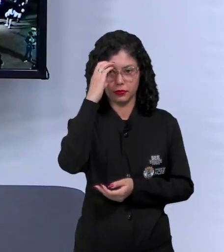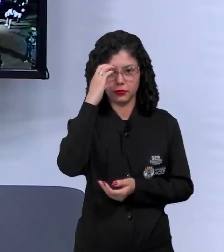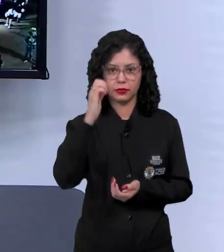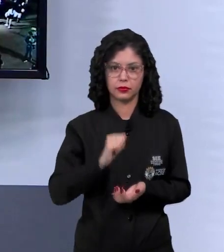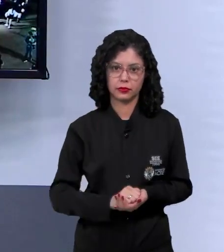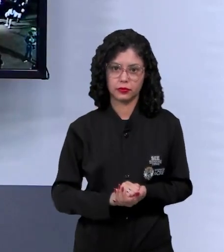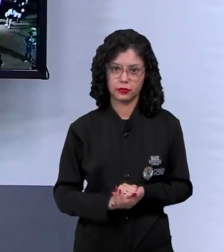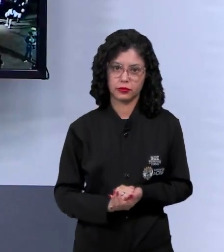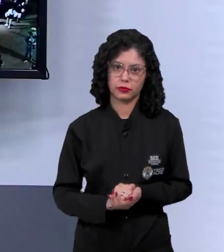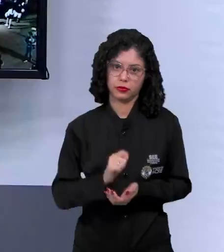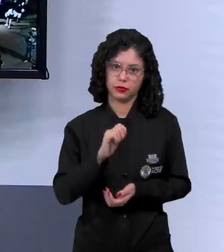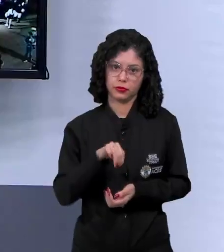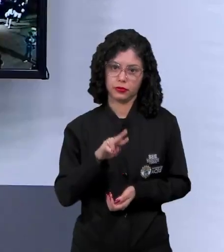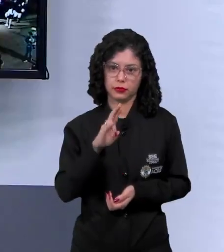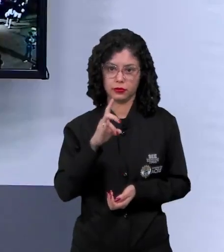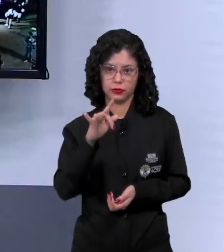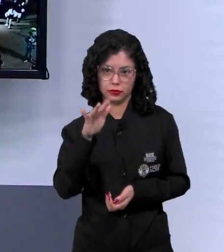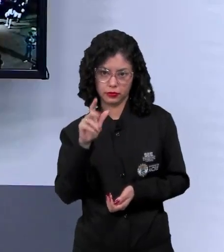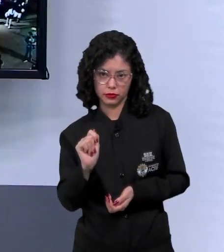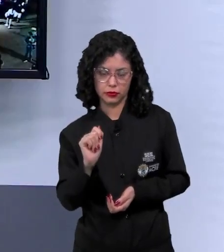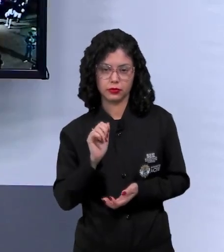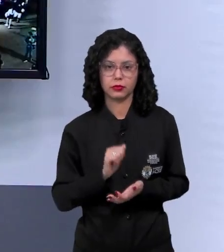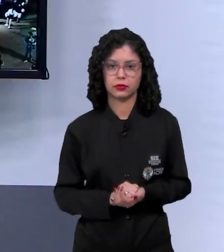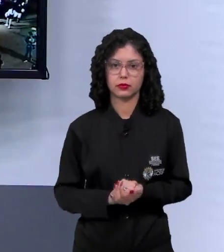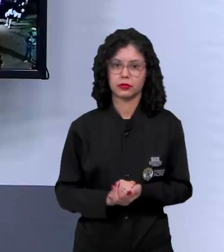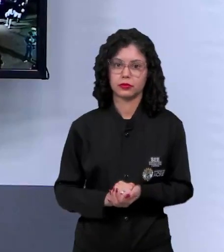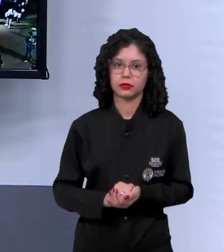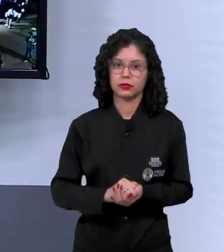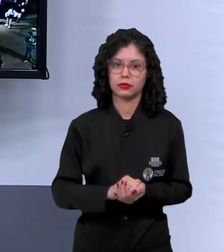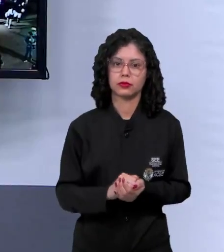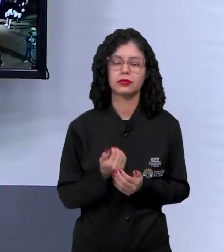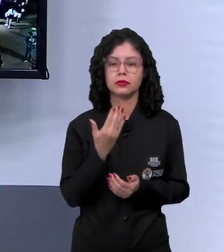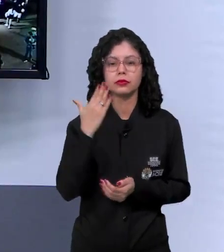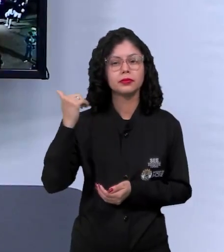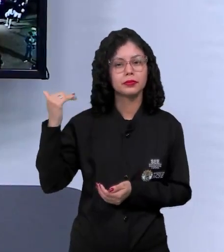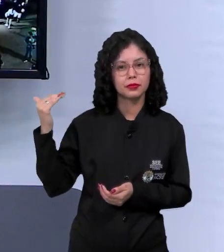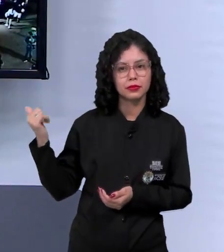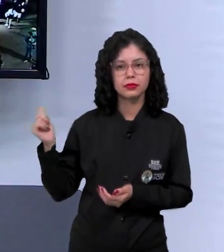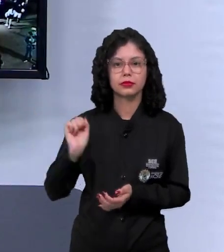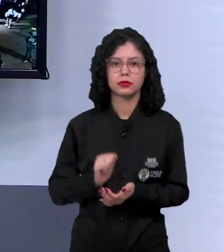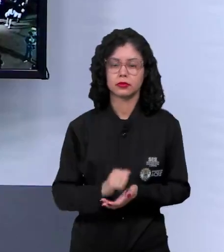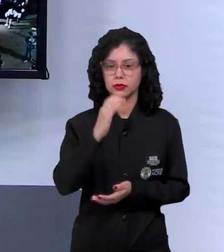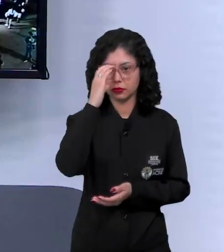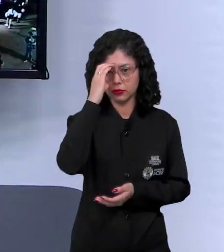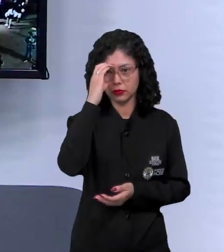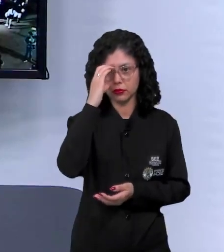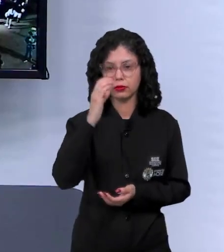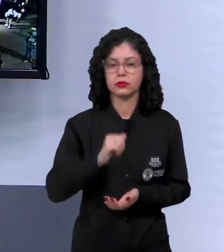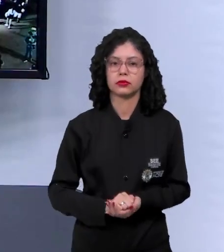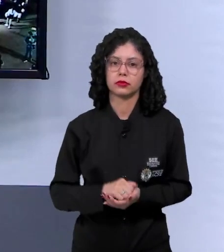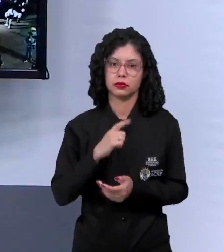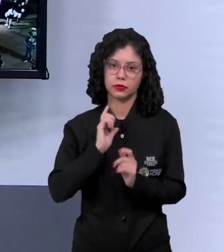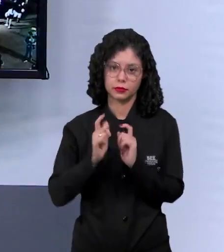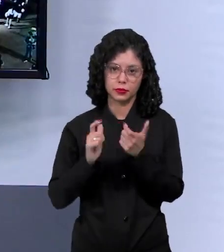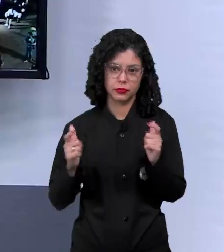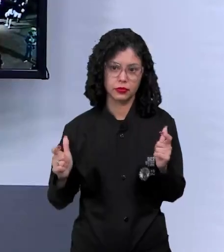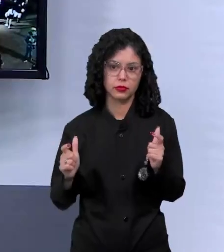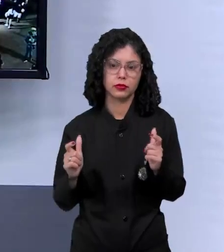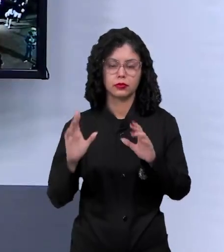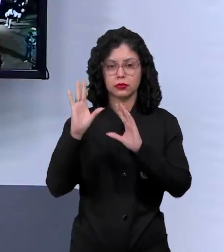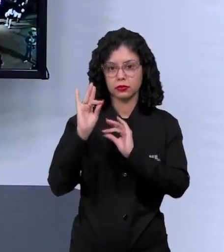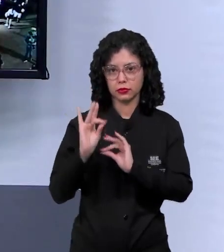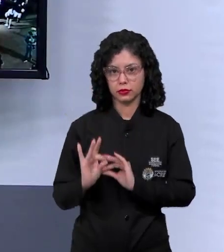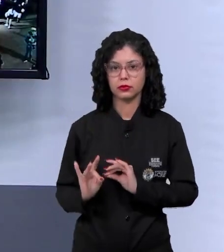da Nossa Senhora. Então, sabe aquela catedral bem famosa lá de Cruzeiro do Sul, que tem grande